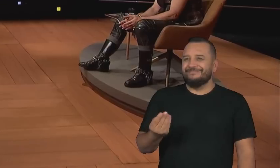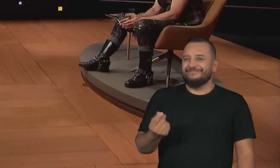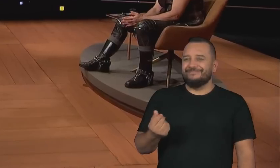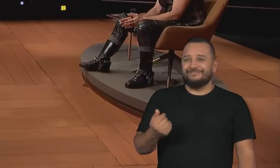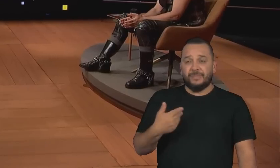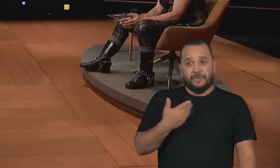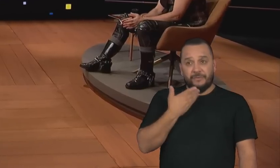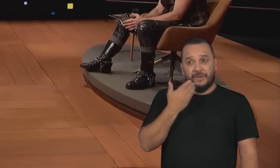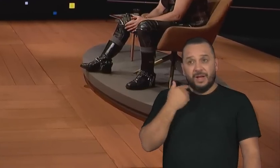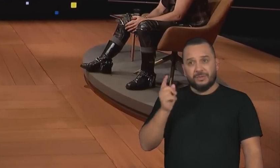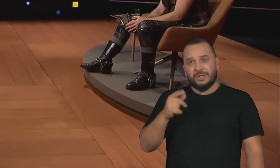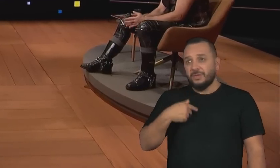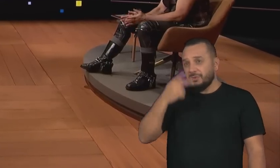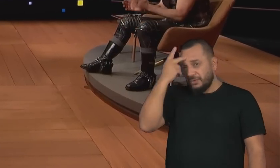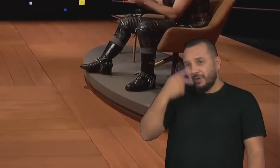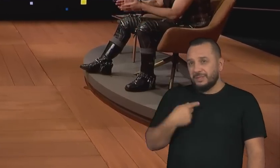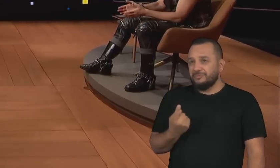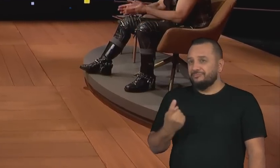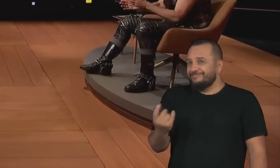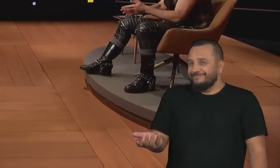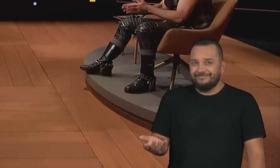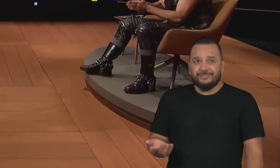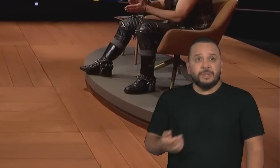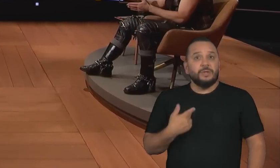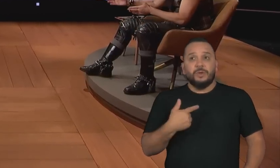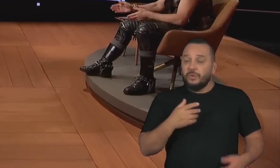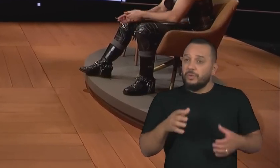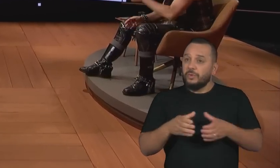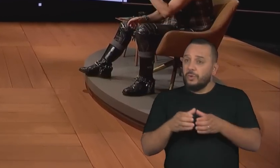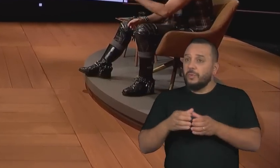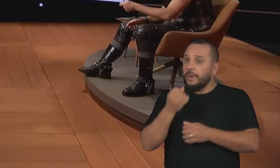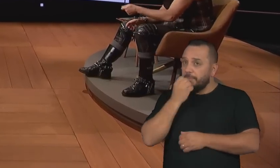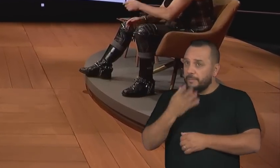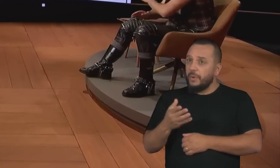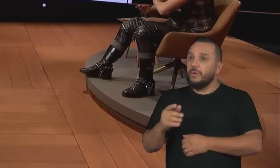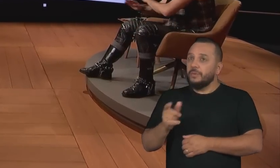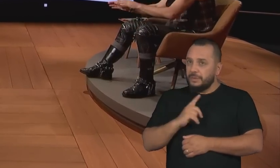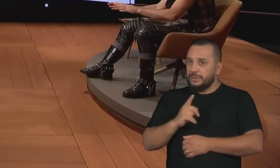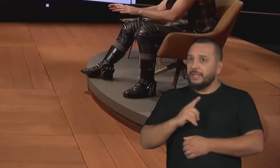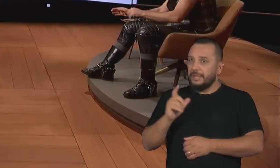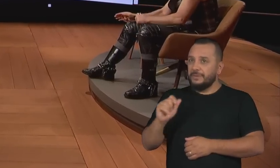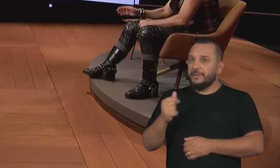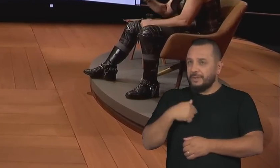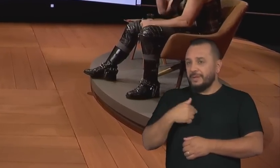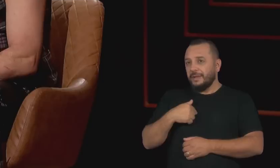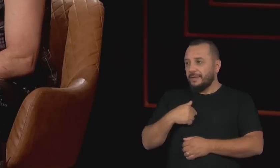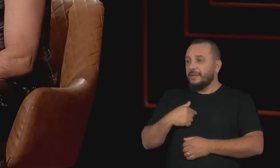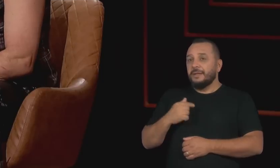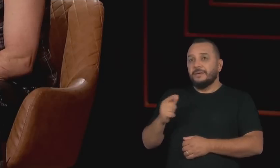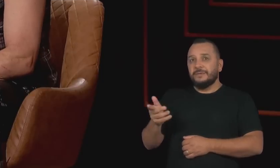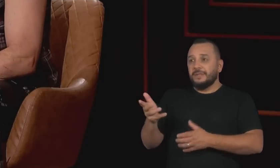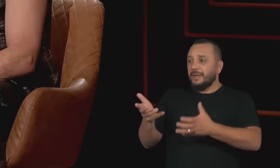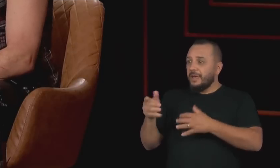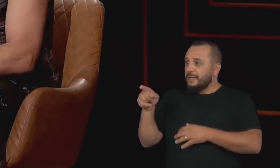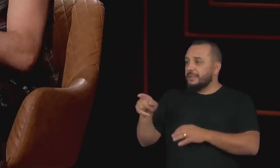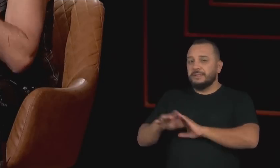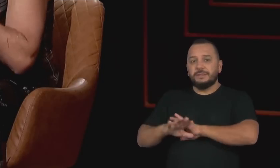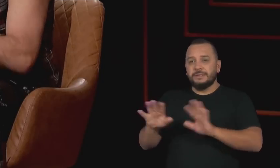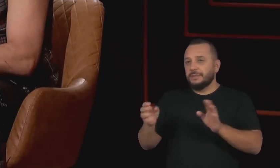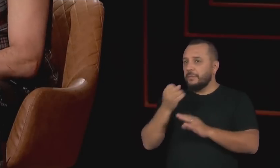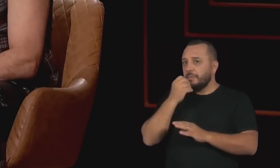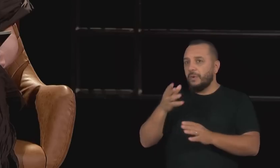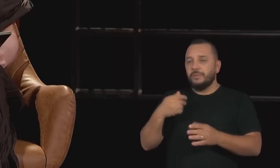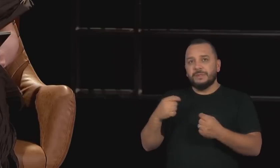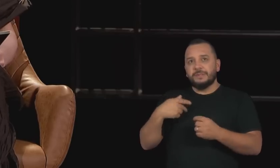Não é fácil, é só você, entendeu? Solitário. Por outro lado, é bom porque você também dá a última cartada, é assim que você quer. E beleza, entendeu? Você tem que